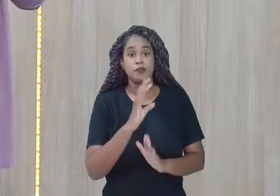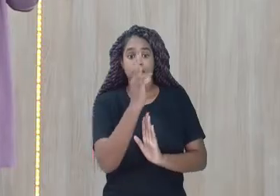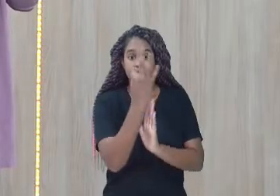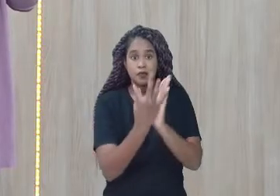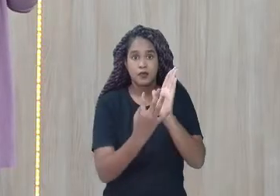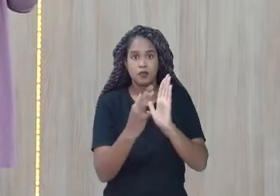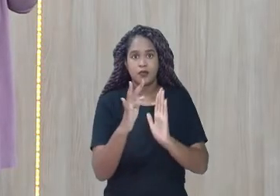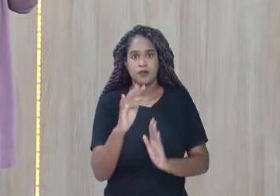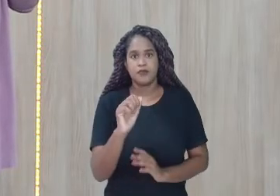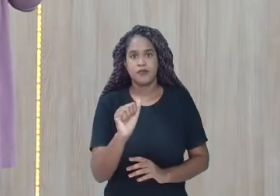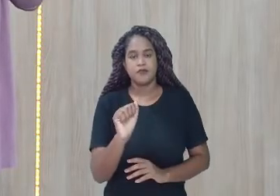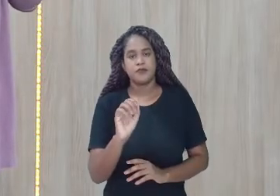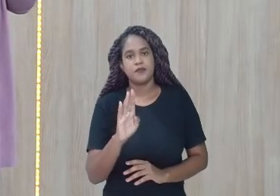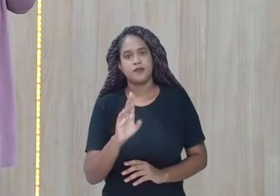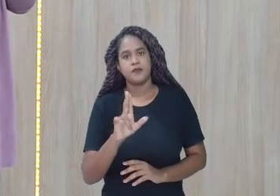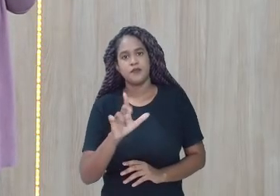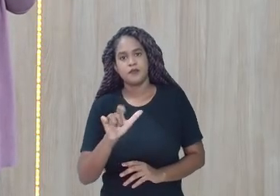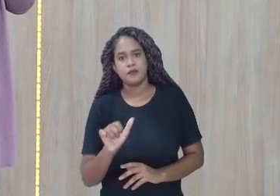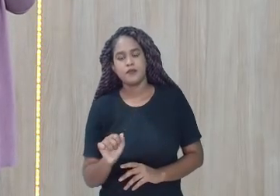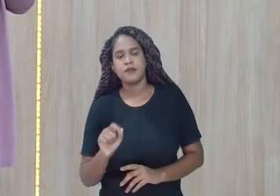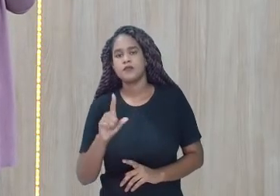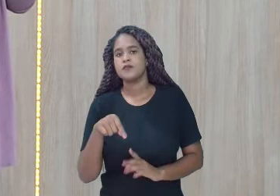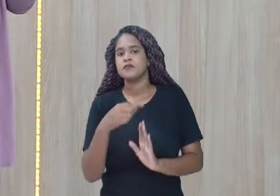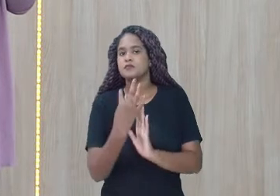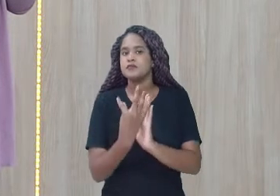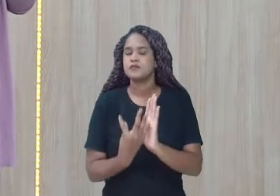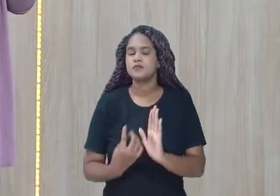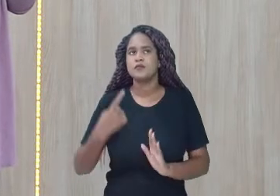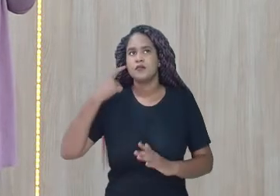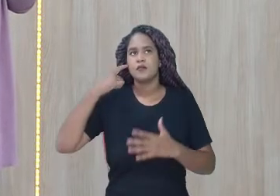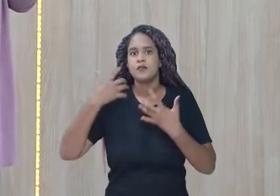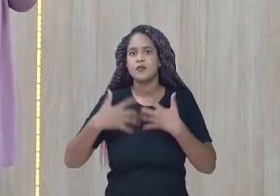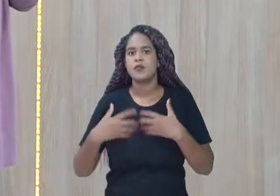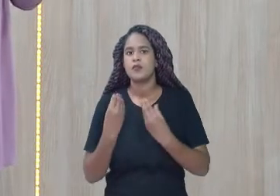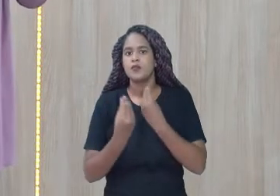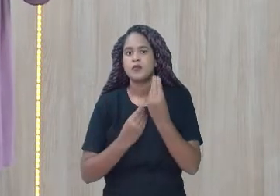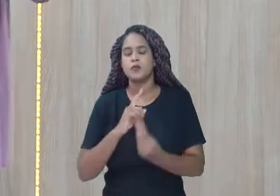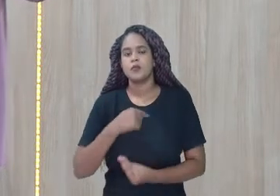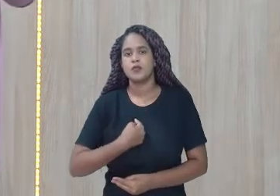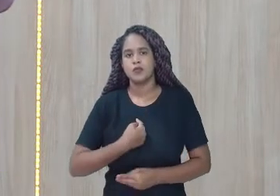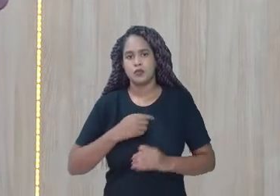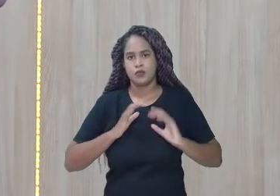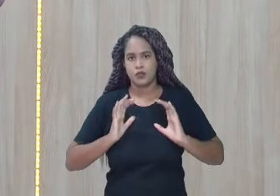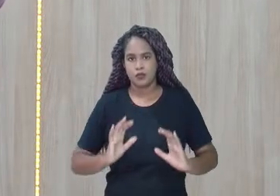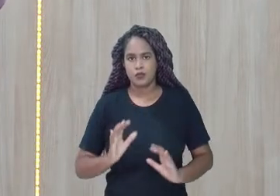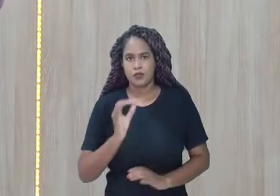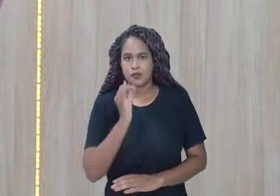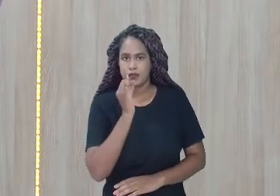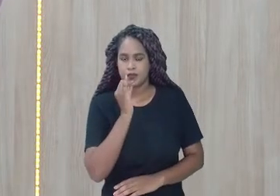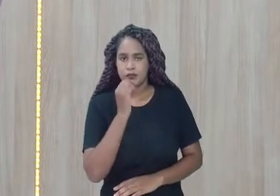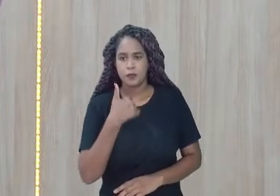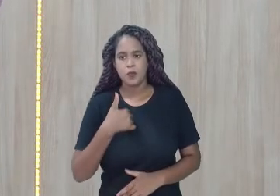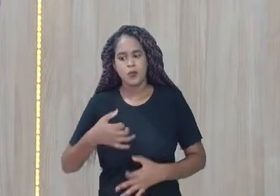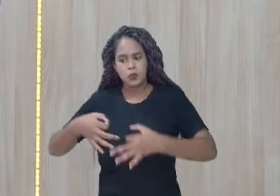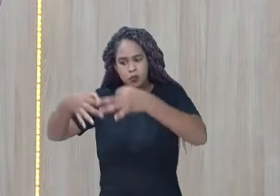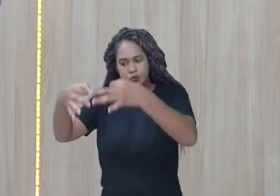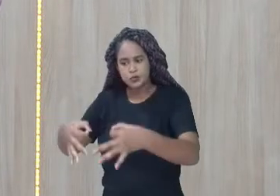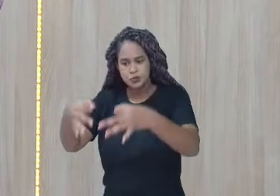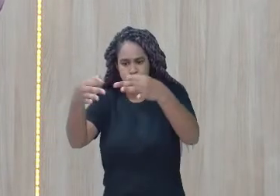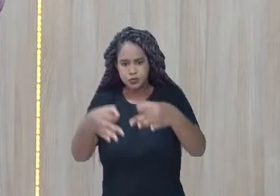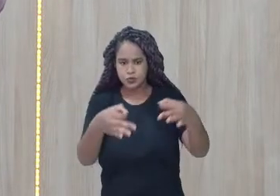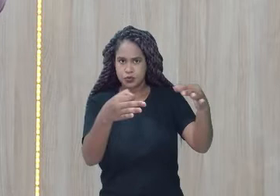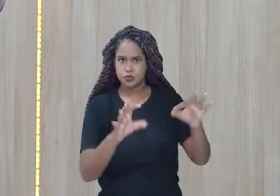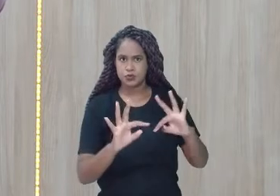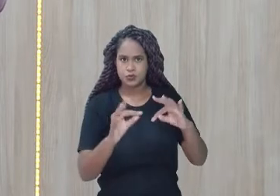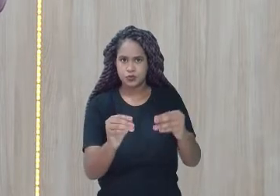vai fazer com que a gente pare para pensar um pouco sobre o nosso próprio comportamento. Será que eu sou justa com todo mundo?